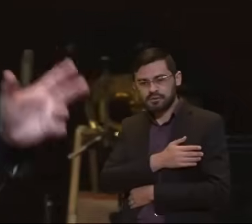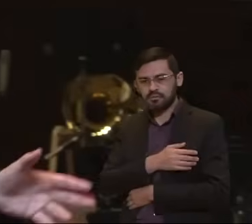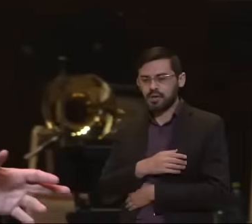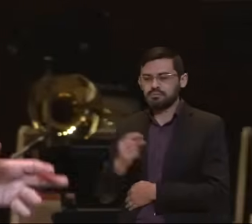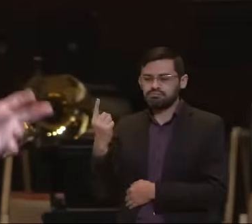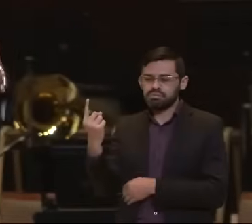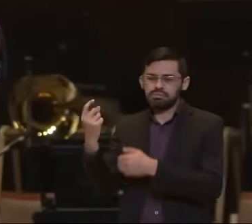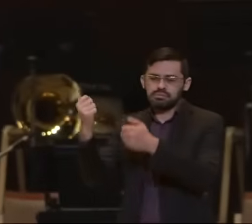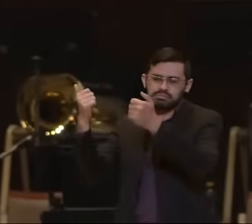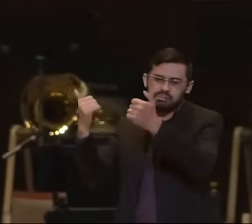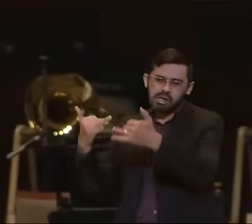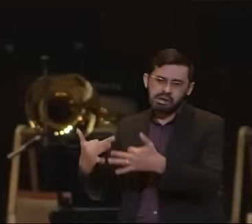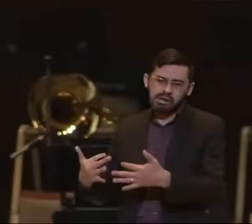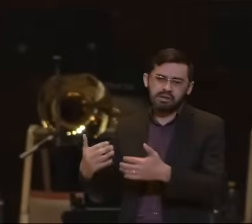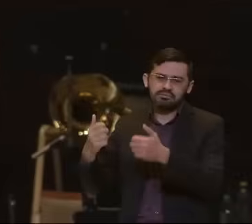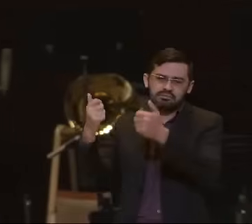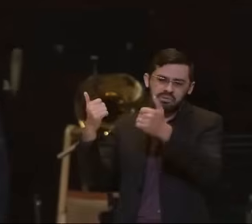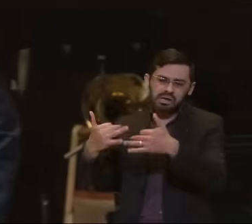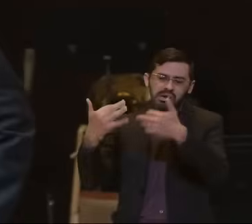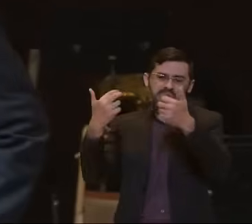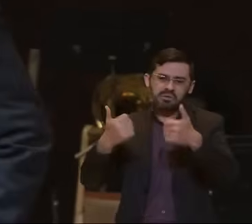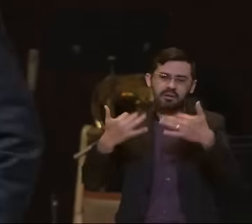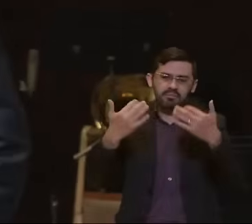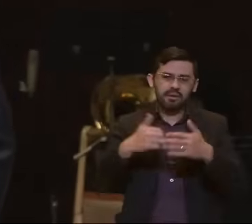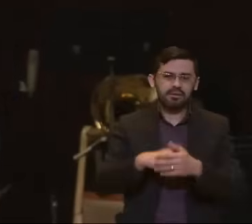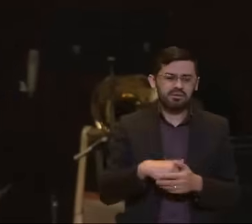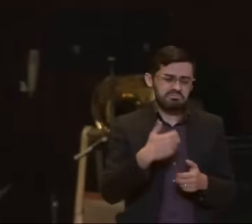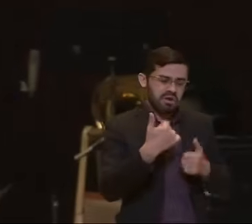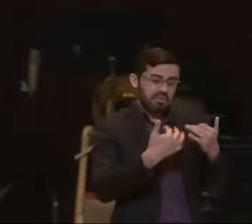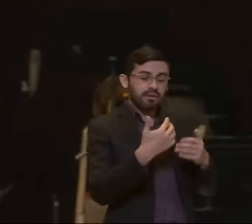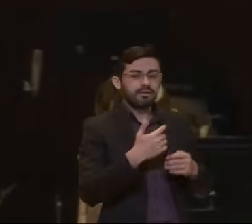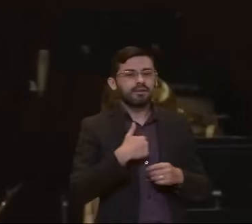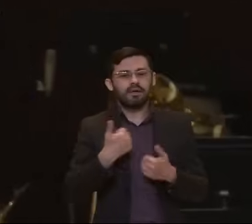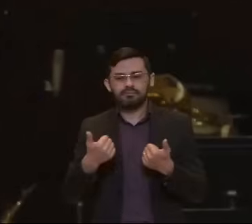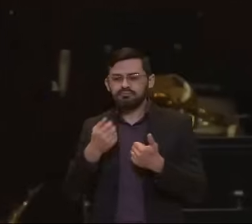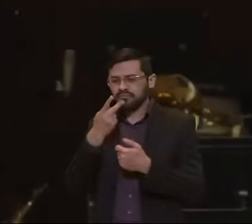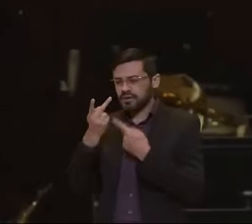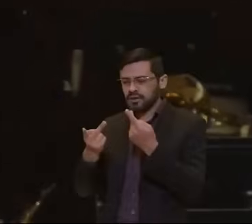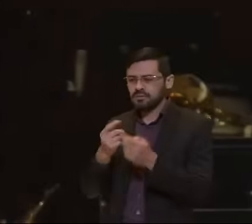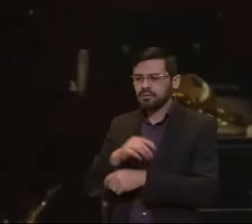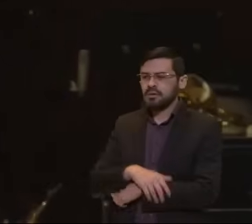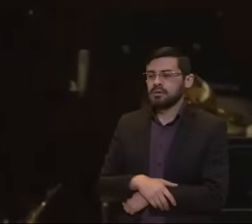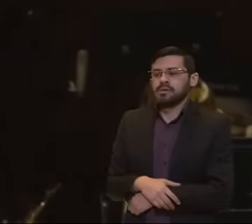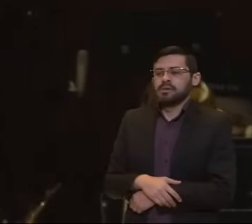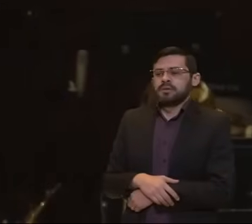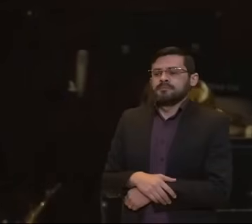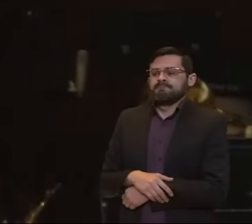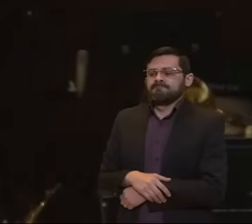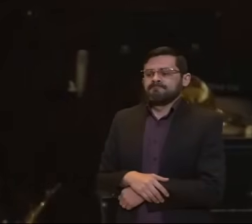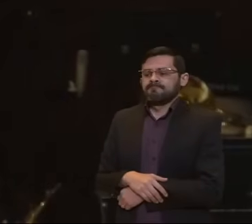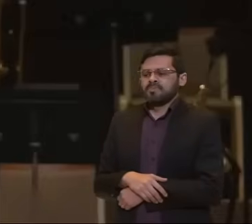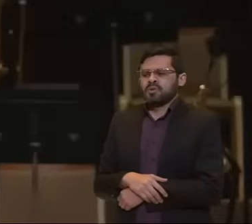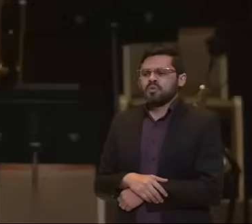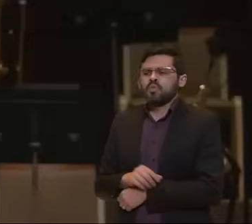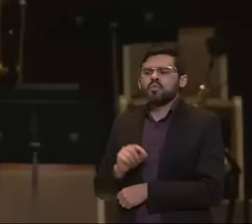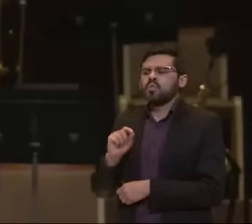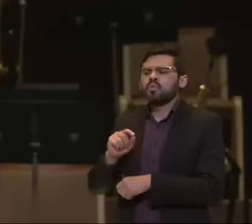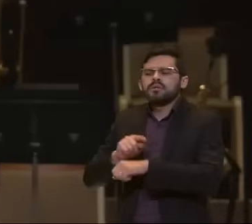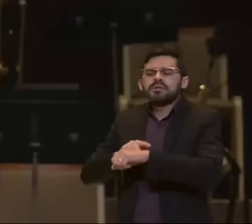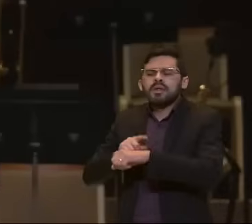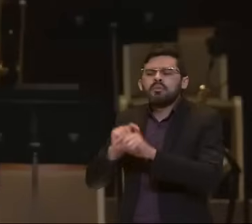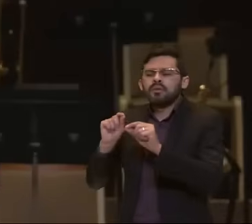começou assim, assado, tá. Eu falei: quando foi a última vez que você teve uma experiência